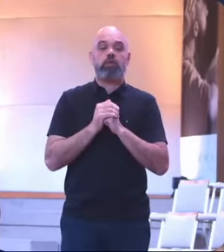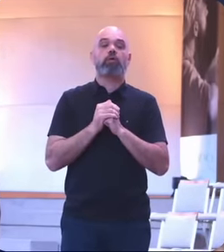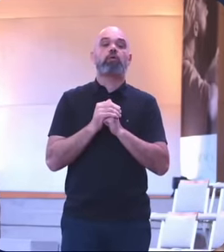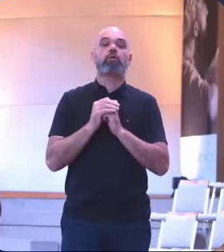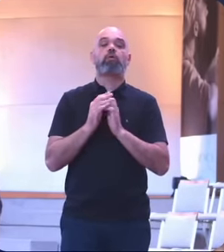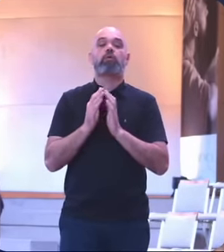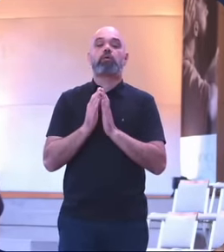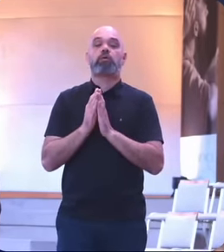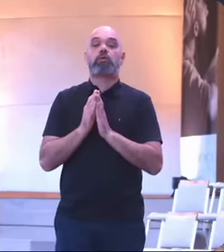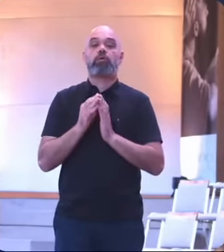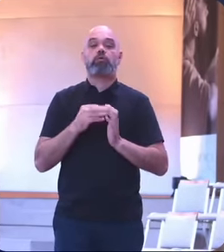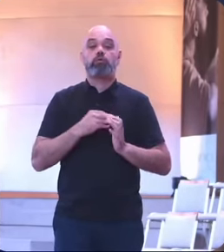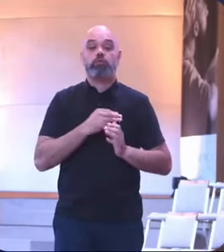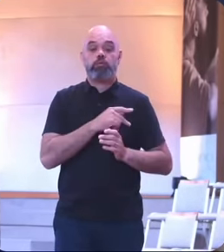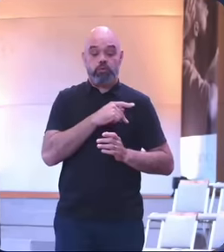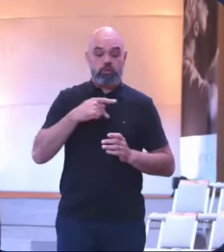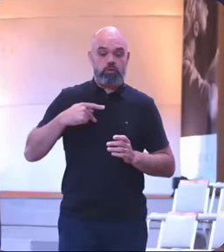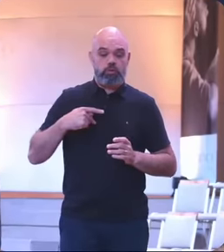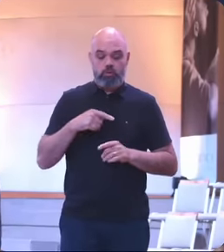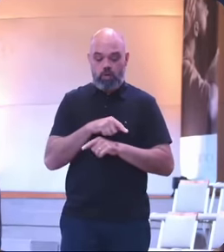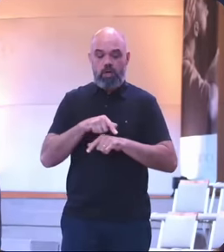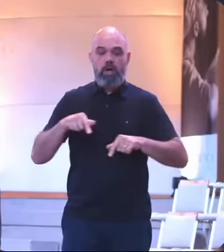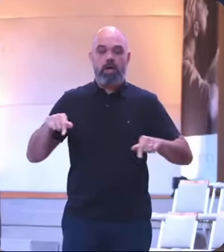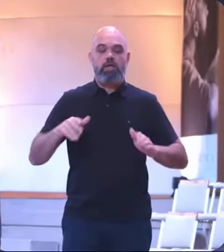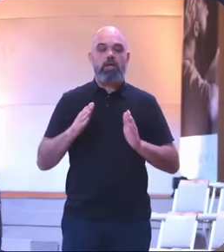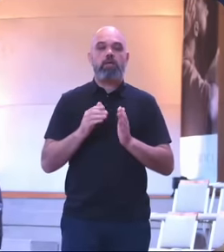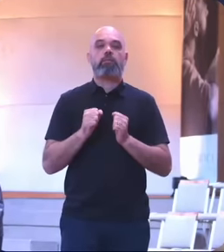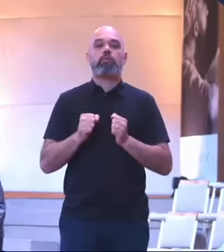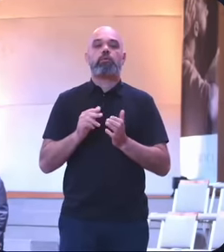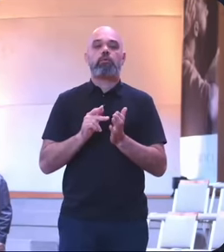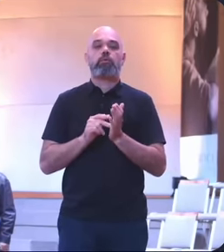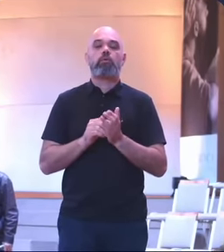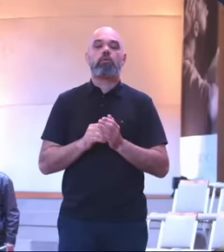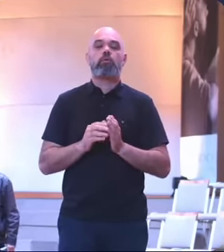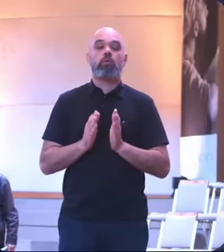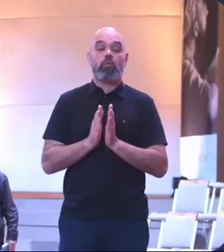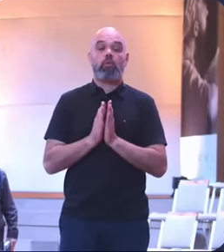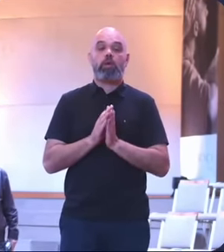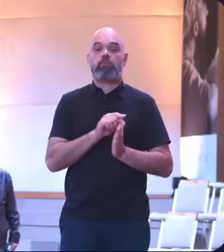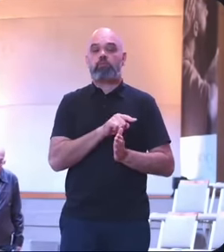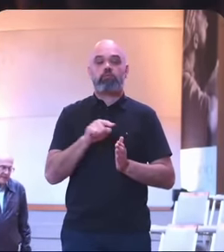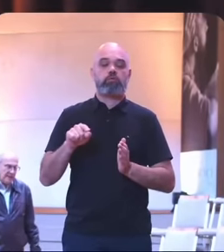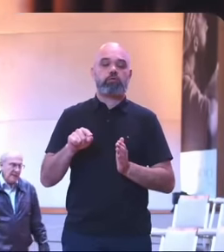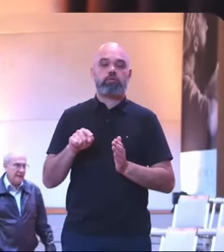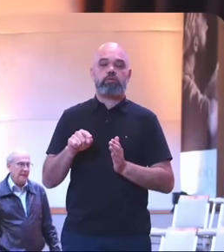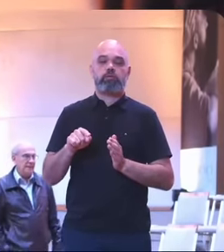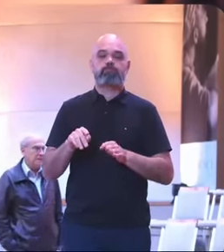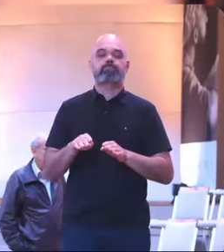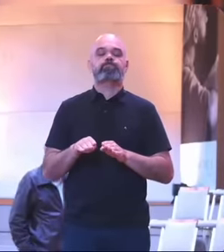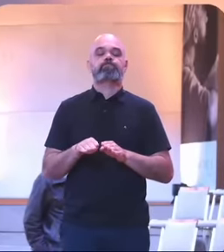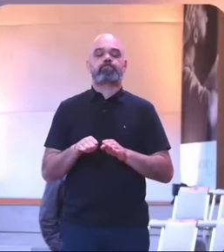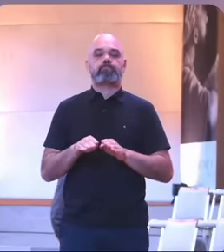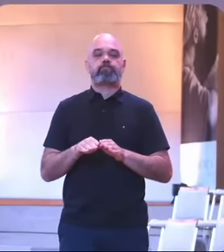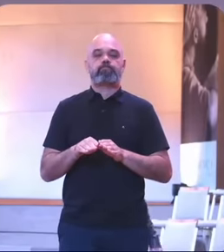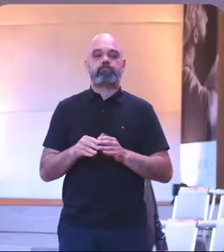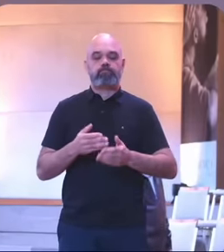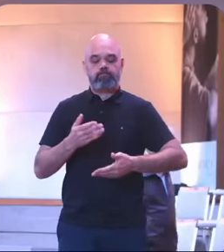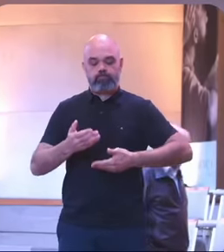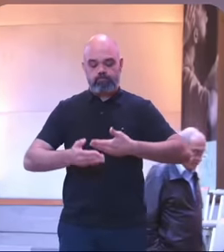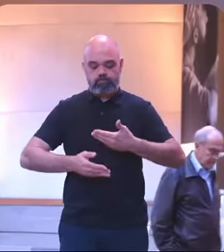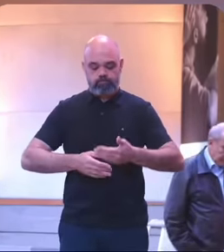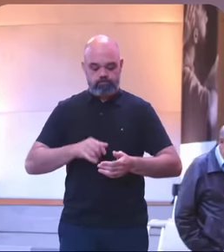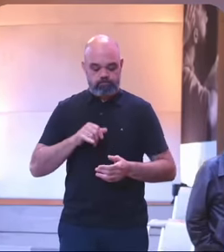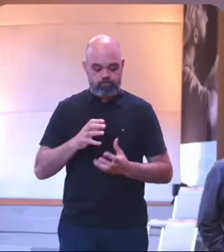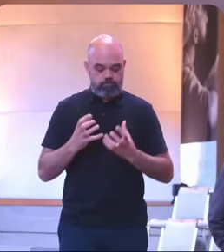nossos pastores estão aqui para poder orar por você e para também ter mais um tempo aqui junto com você, tá bom? Se